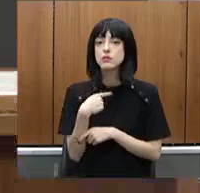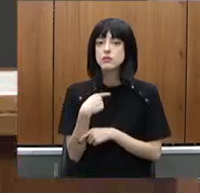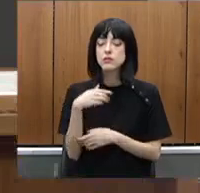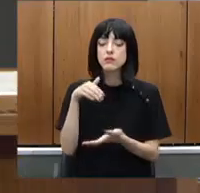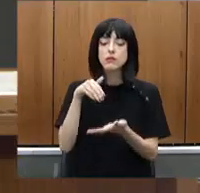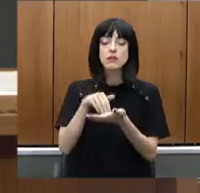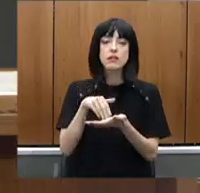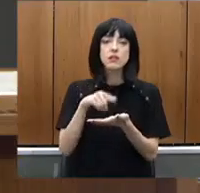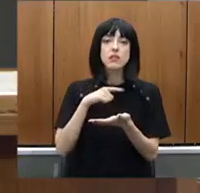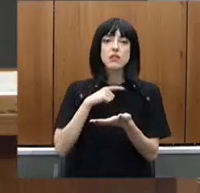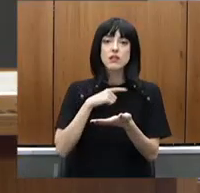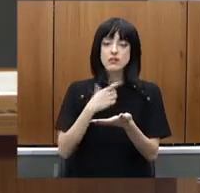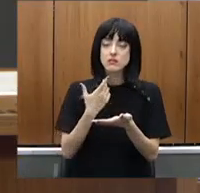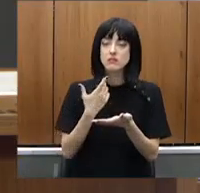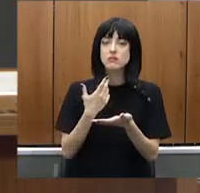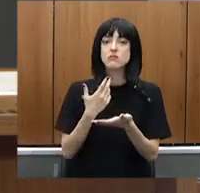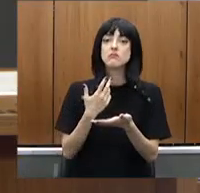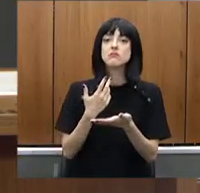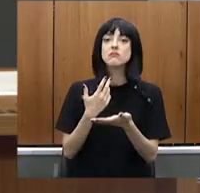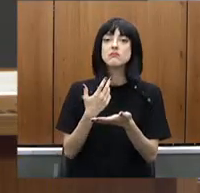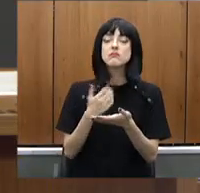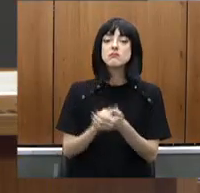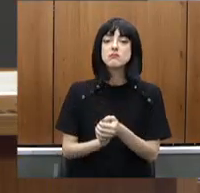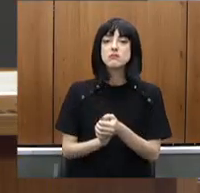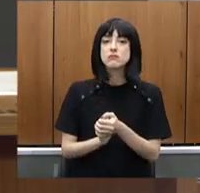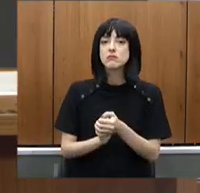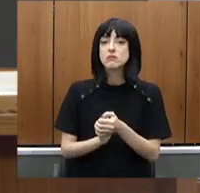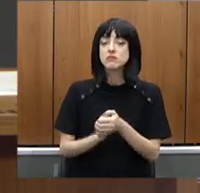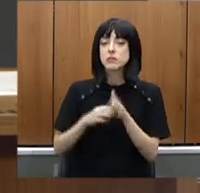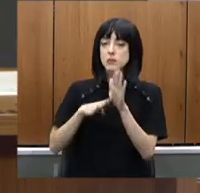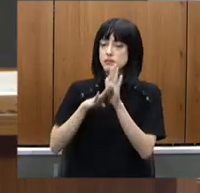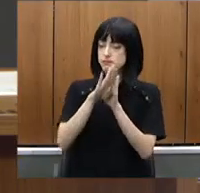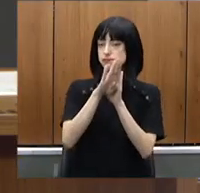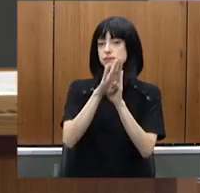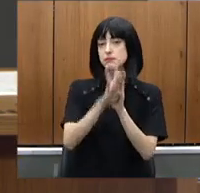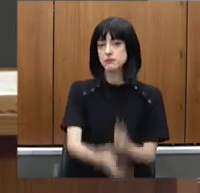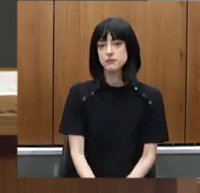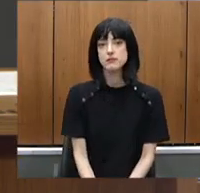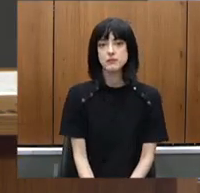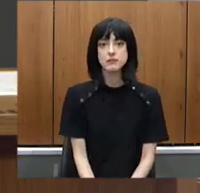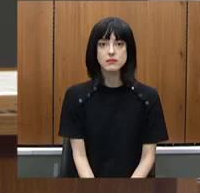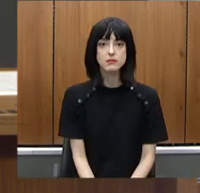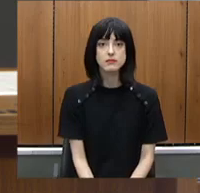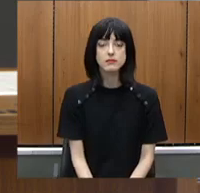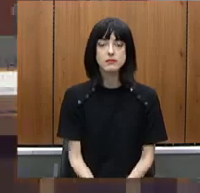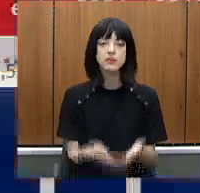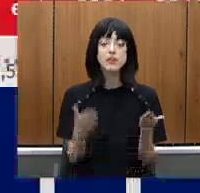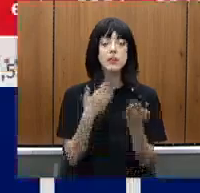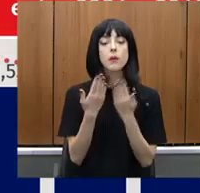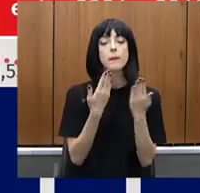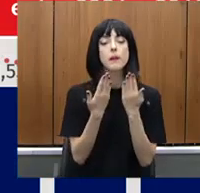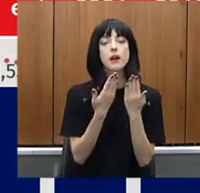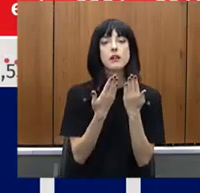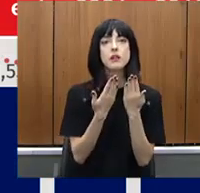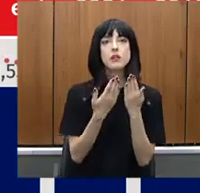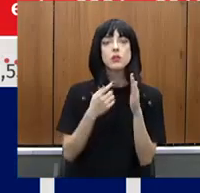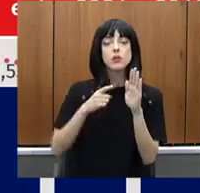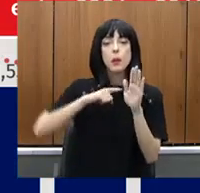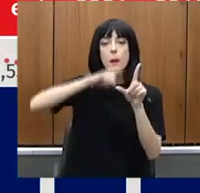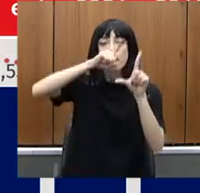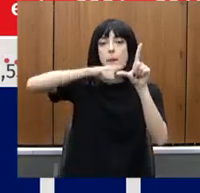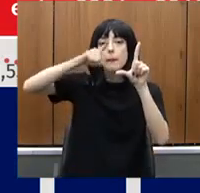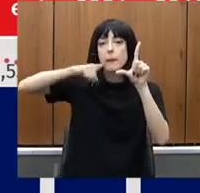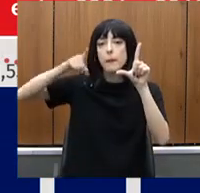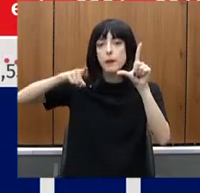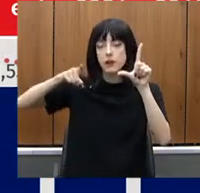em relação aos homicídios as taxas de homicídio comparando desde 2011 também vem descendo a gente chega numa situação agora